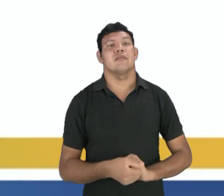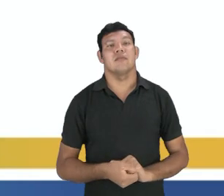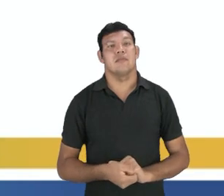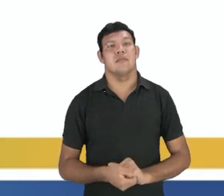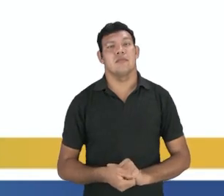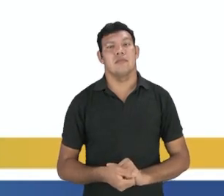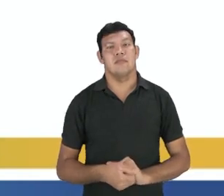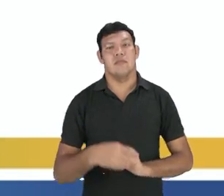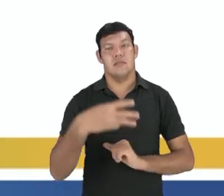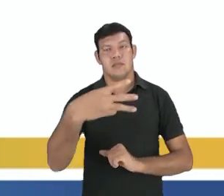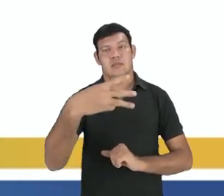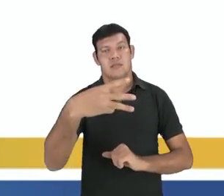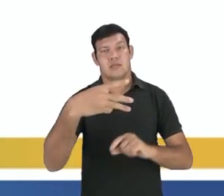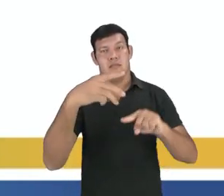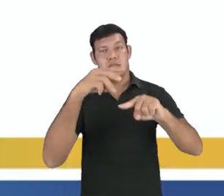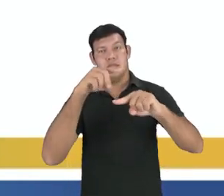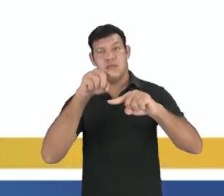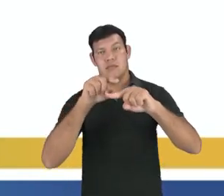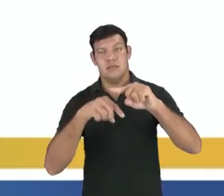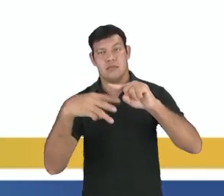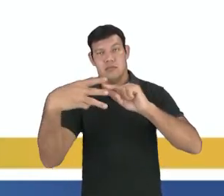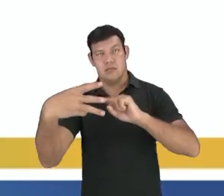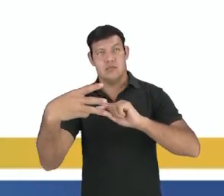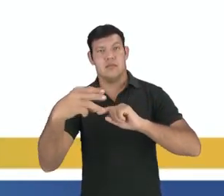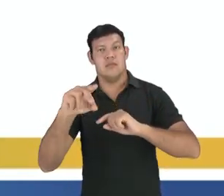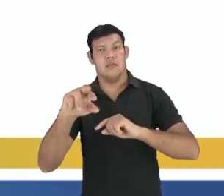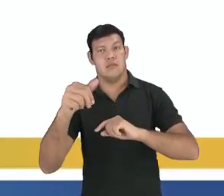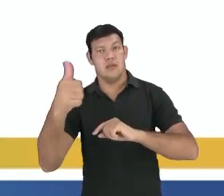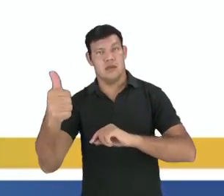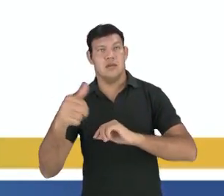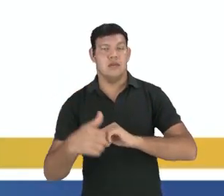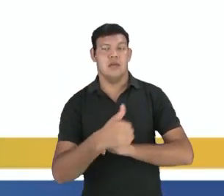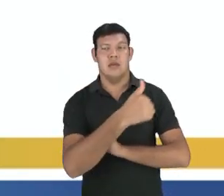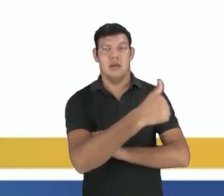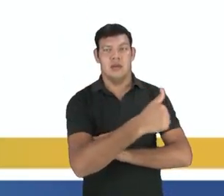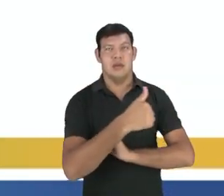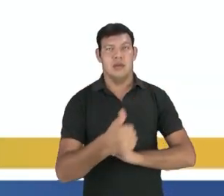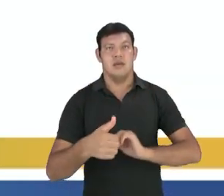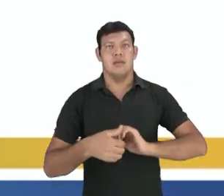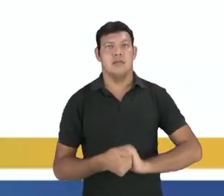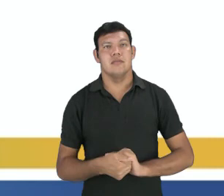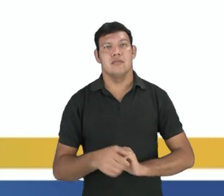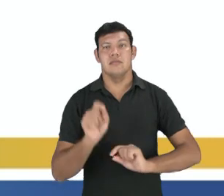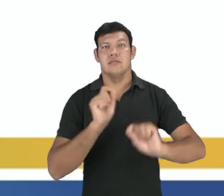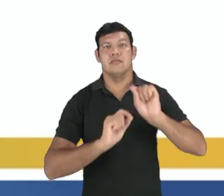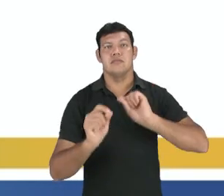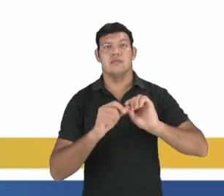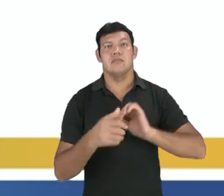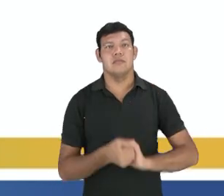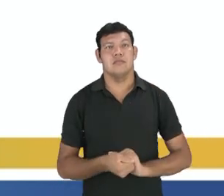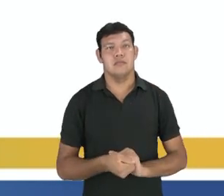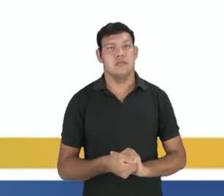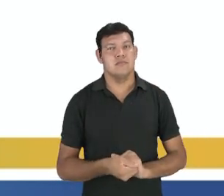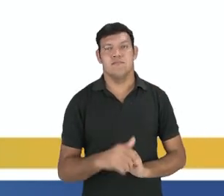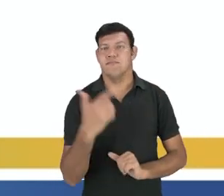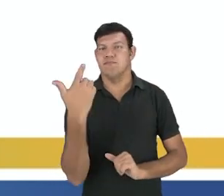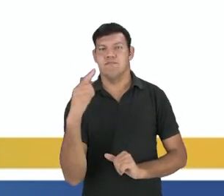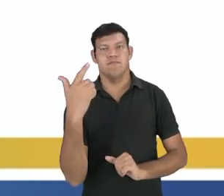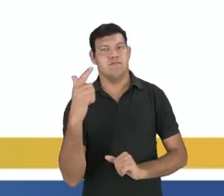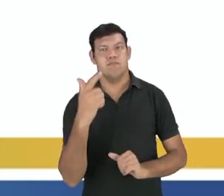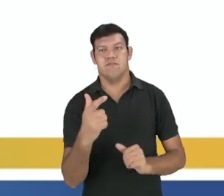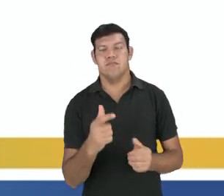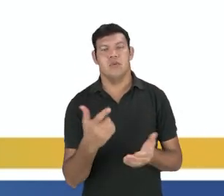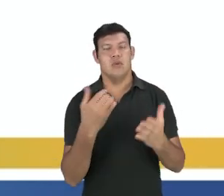3. 3 dividido para 3 vai dar 1. Repetir o 1. Então, o que eu tenho aqui? Eu tenho que eu não tenho